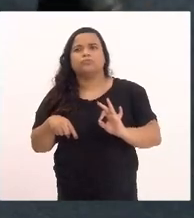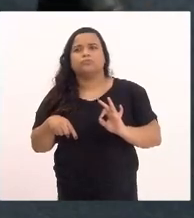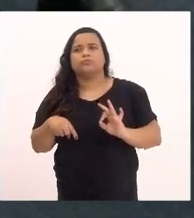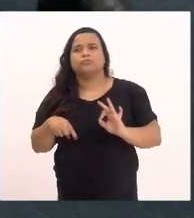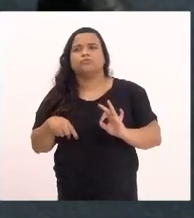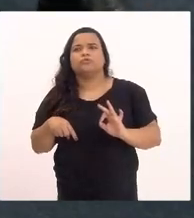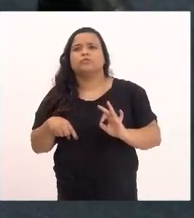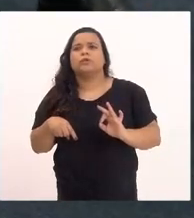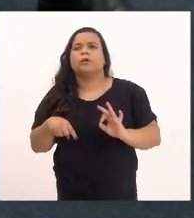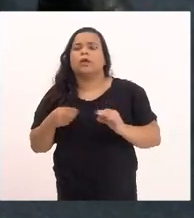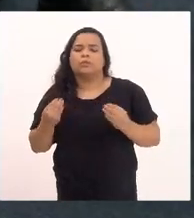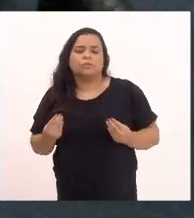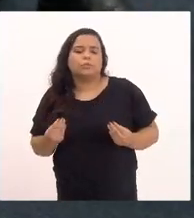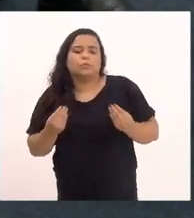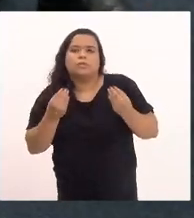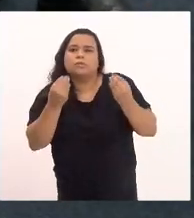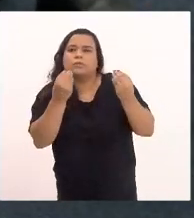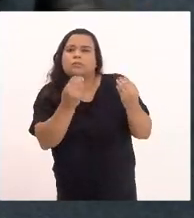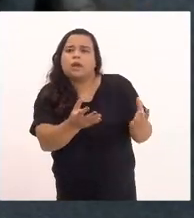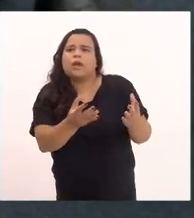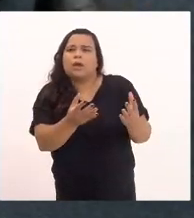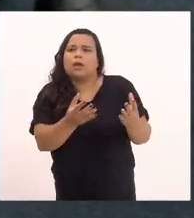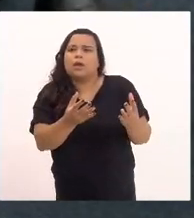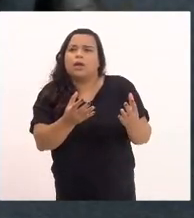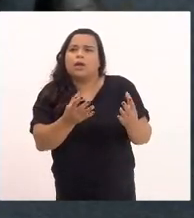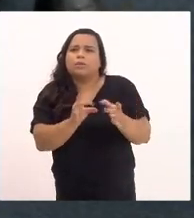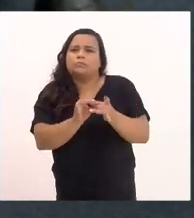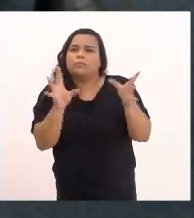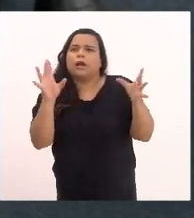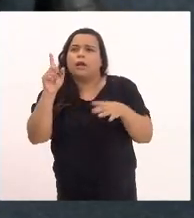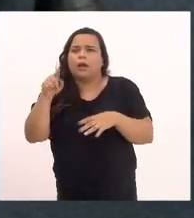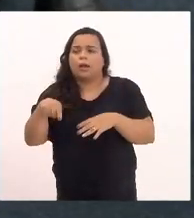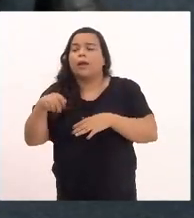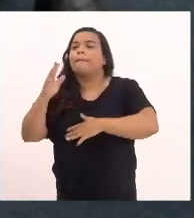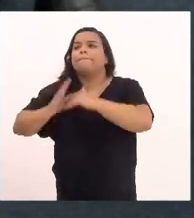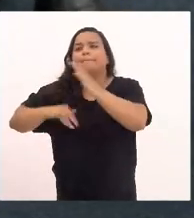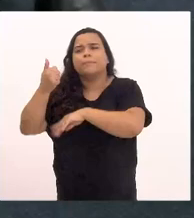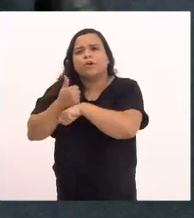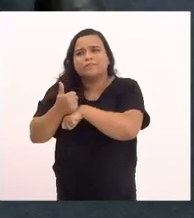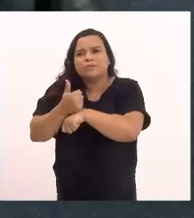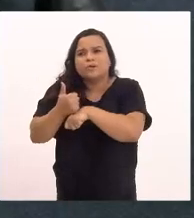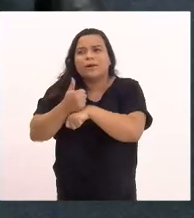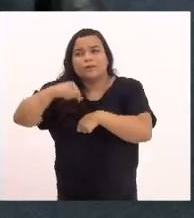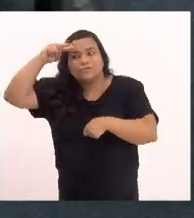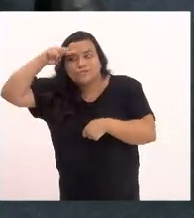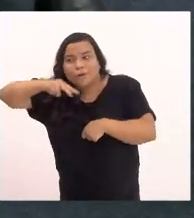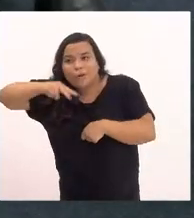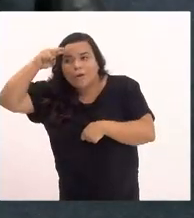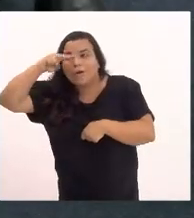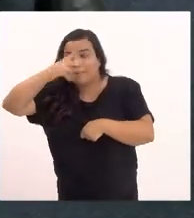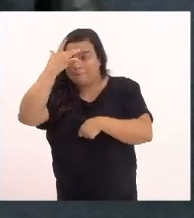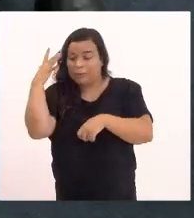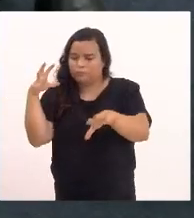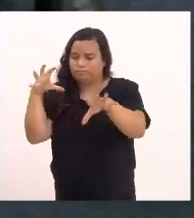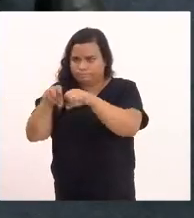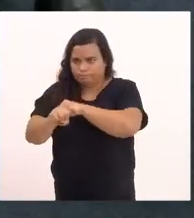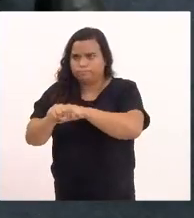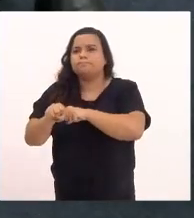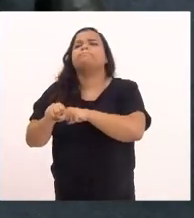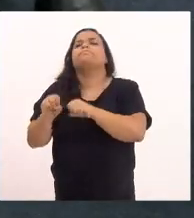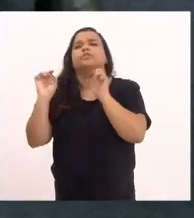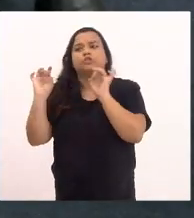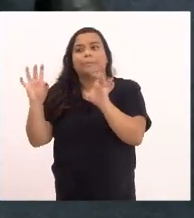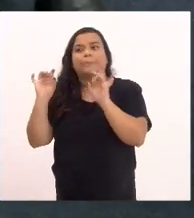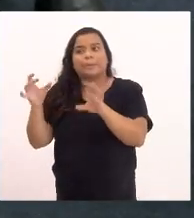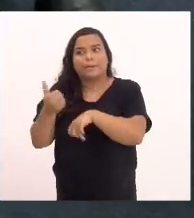chancela ser dada por profissionais, historiadores, pessoas especializadas na matéria, para